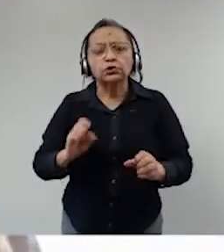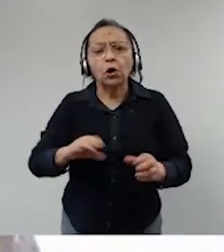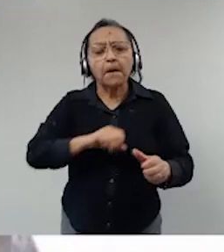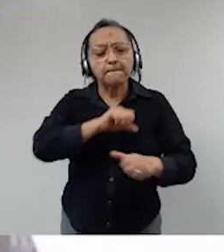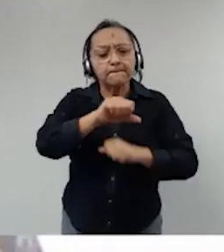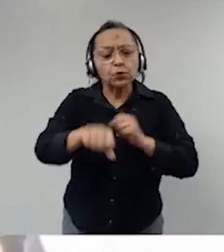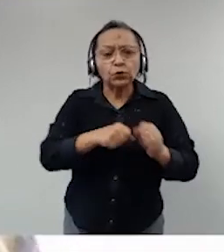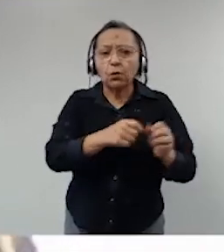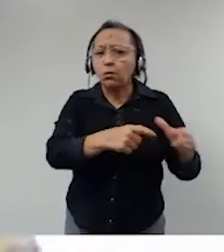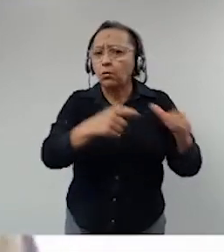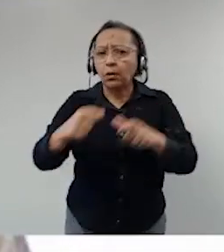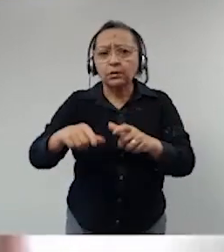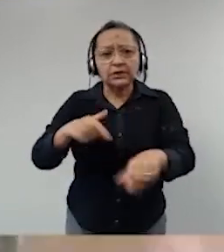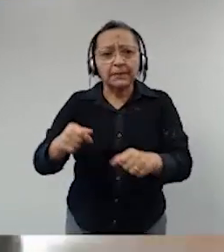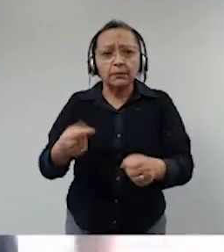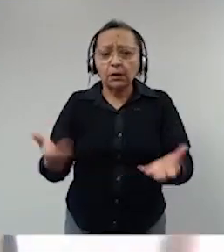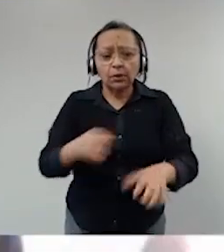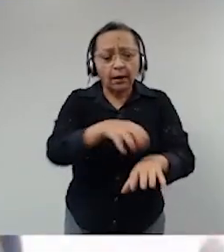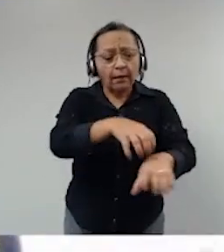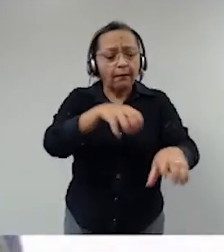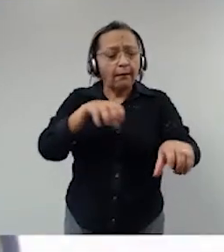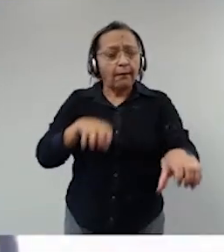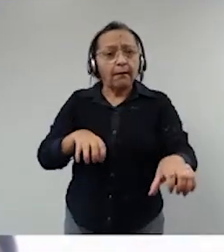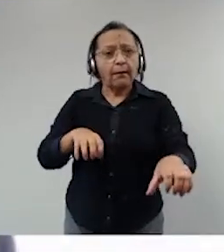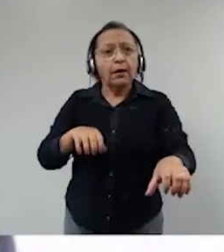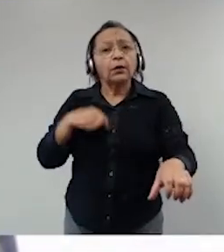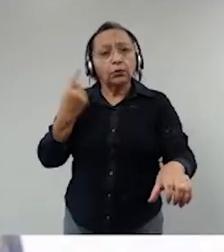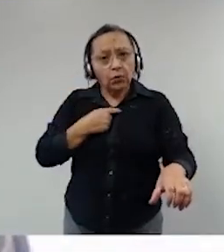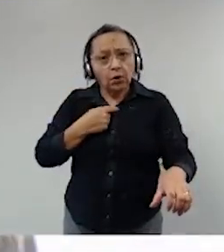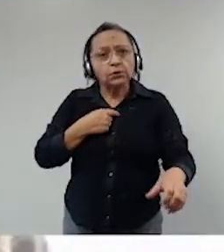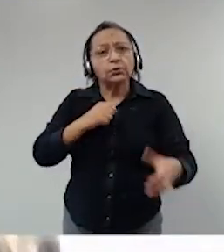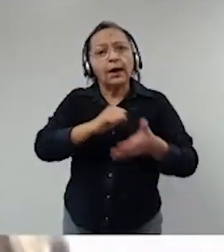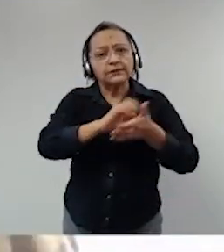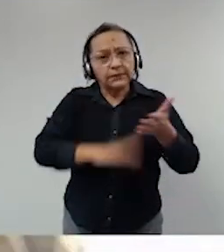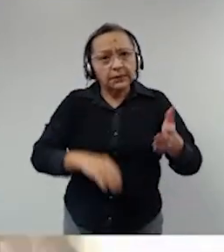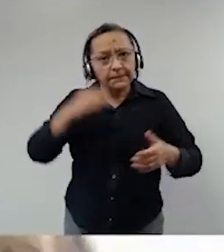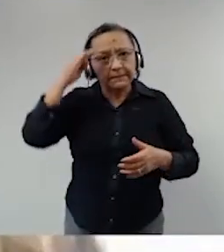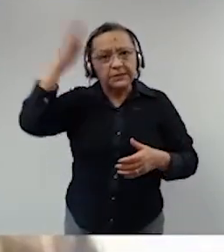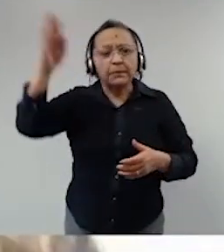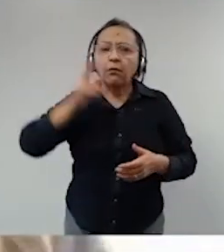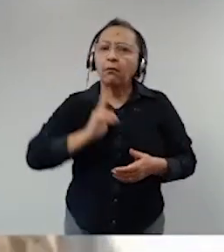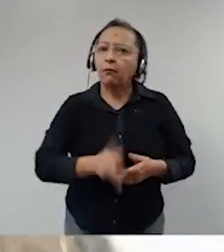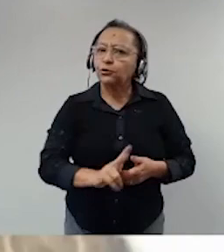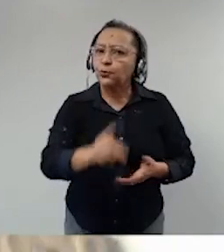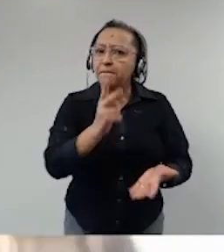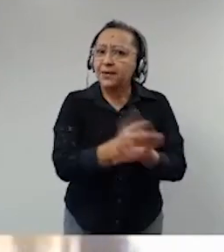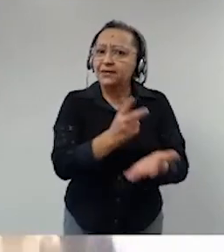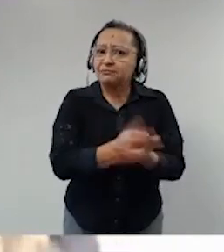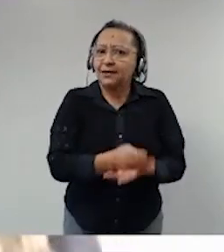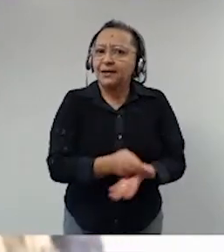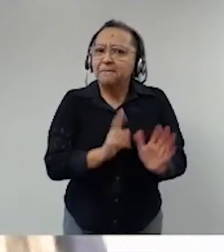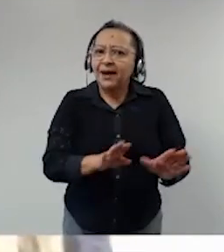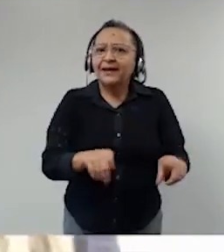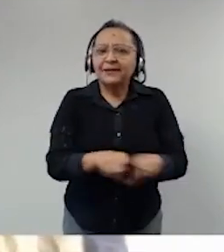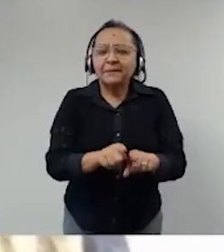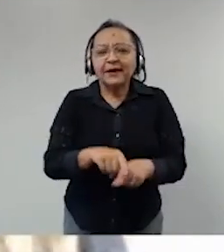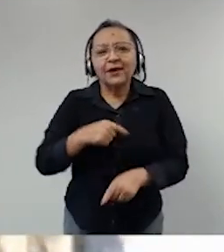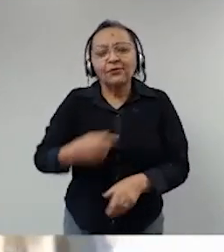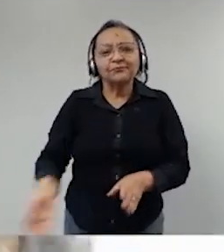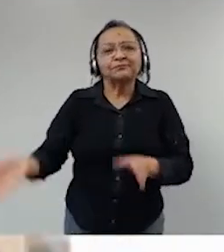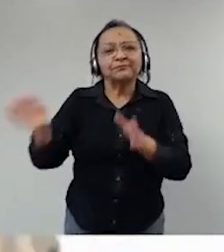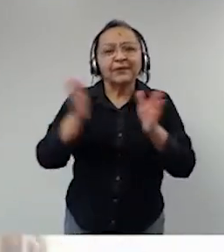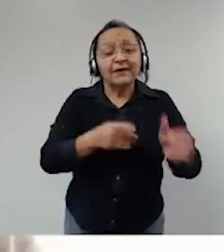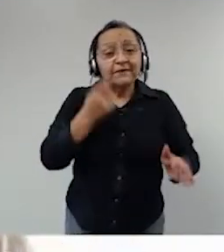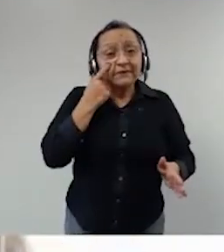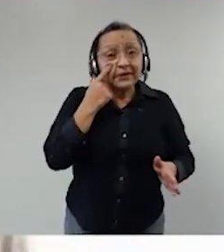local de trabalho, né? Nós não mudamos a nossa atividade principal. Mas, ao mesmo tempo, que eu vejo é que isso gerou